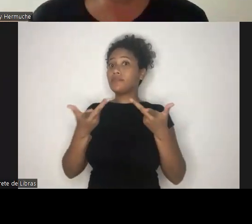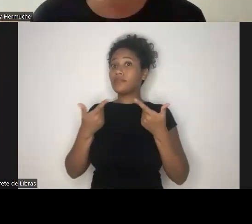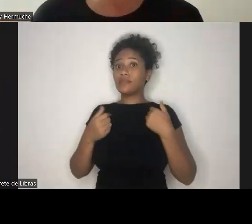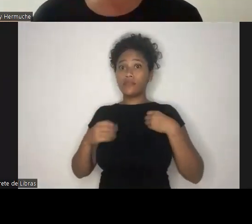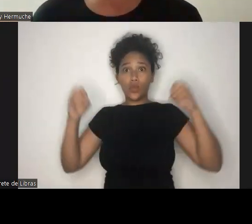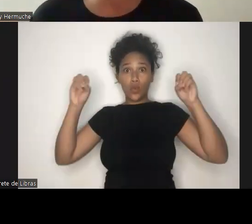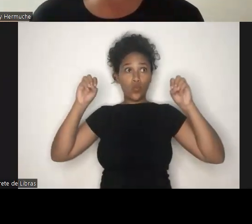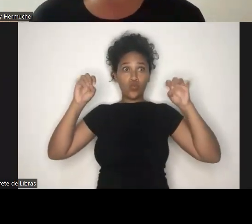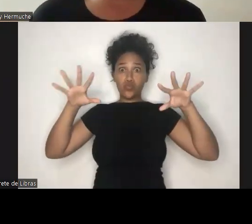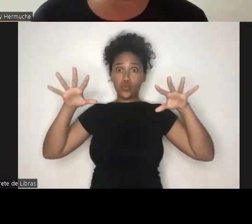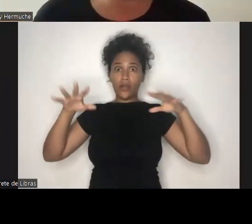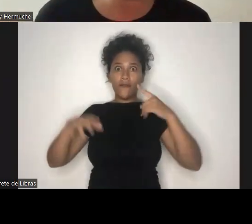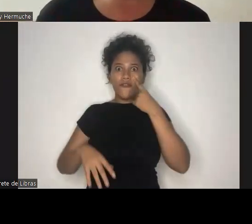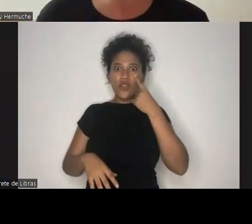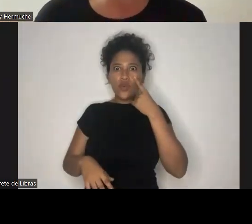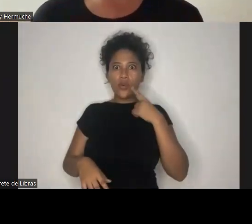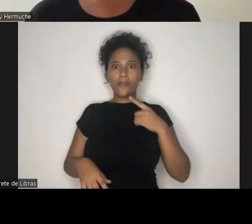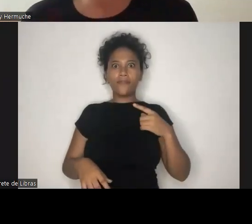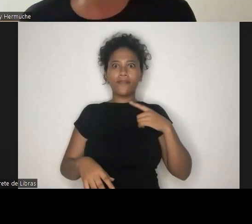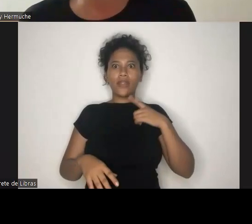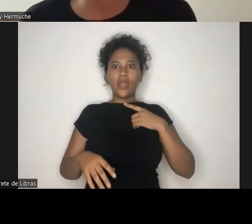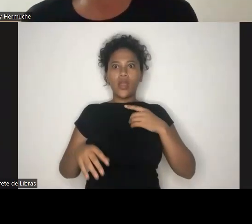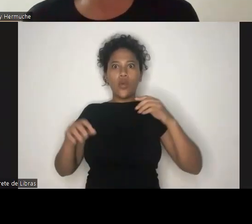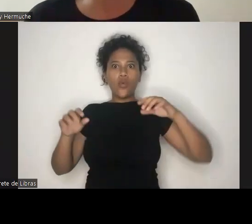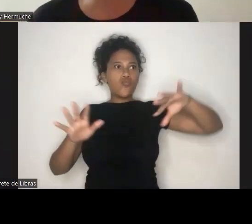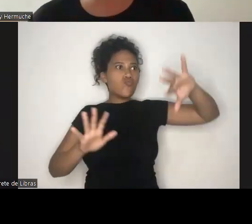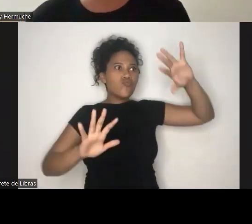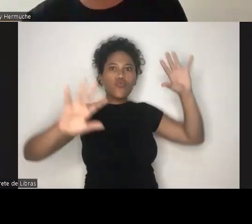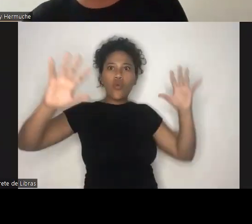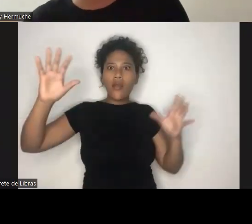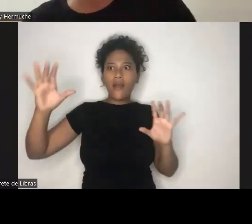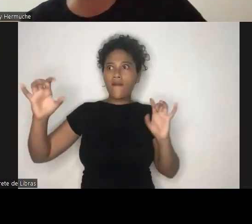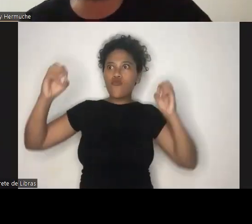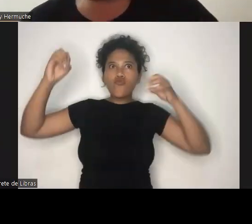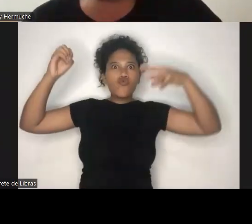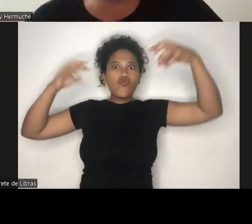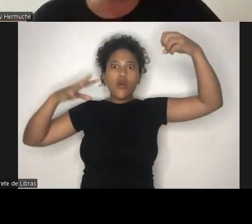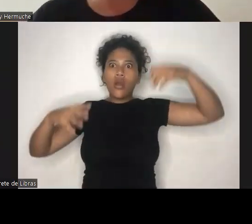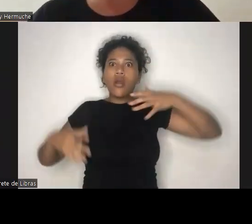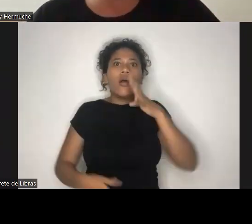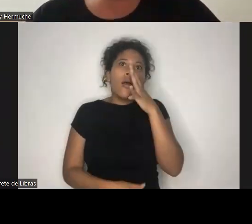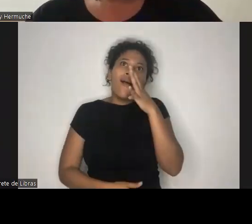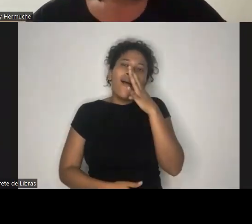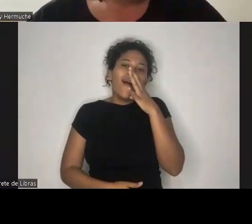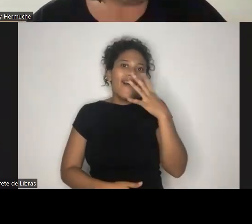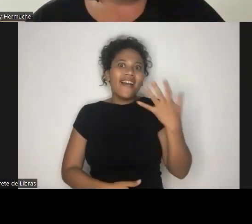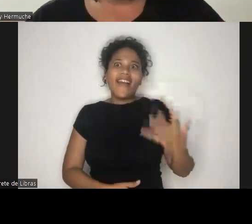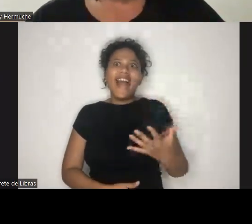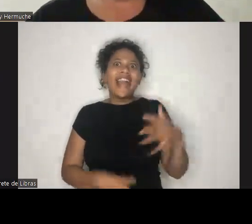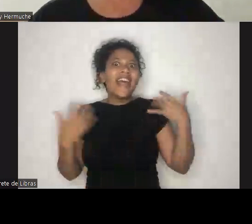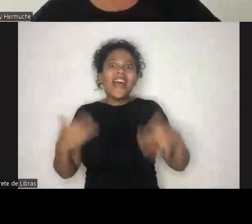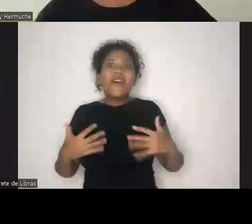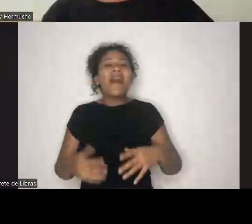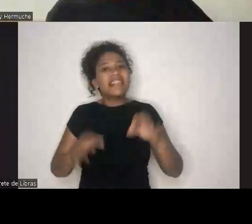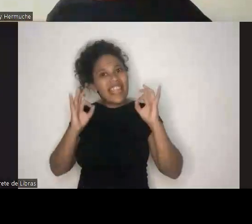e viu essa tela de Metallica reagindo dessa forma com a luz foi um deleite assim tipo caramba Estamos no caminho